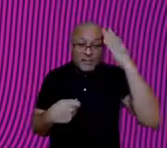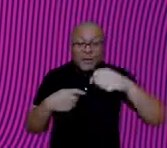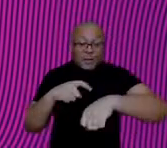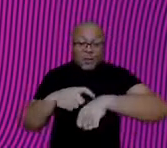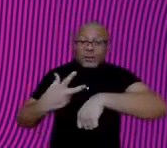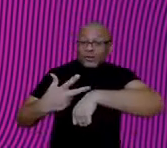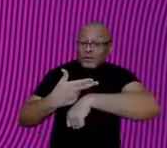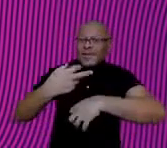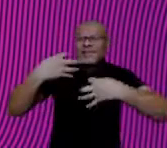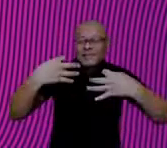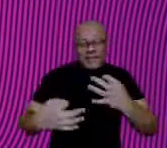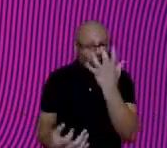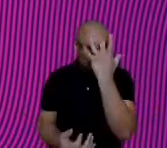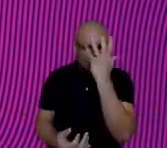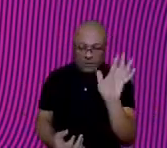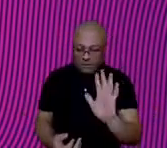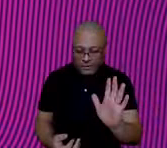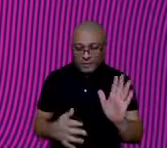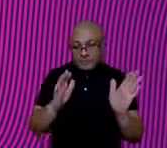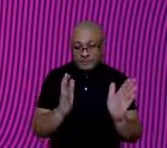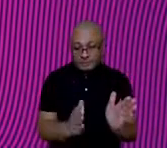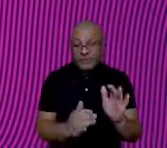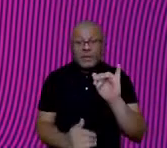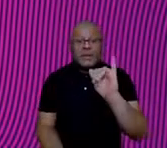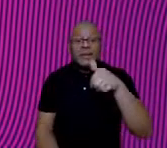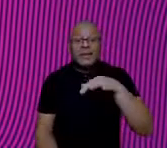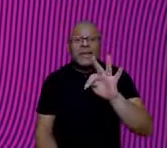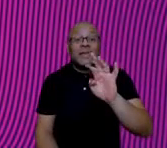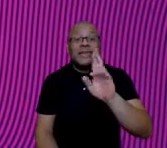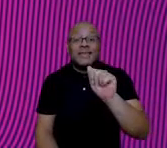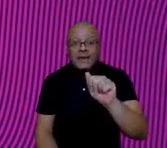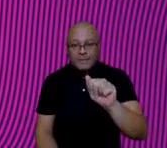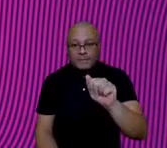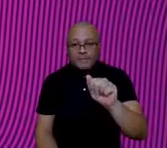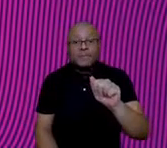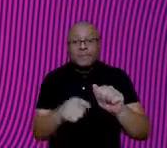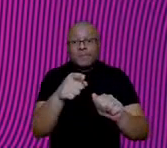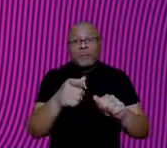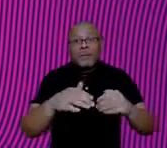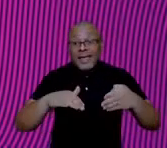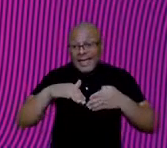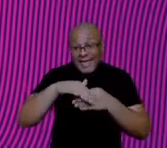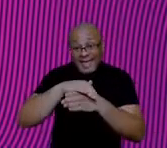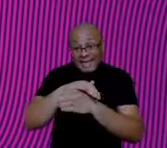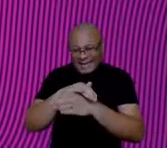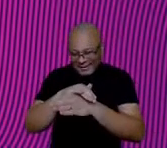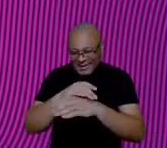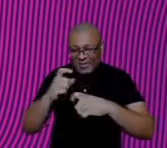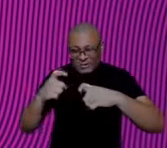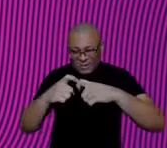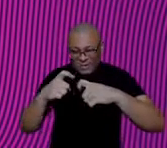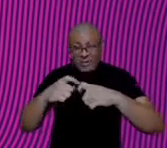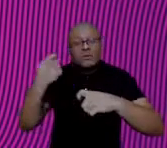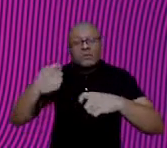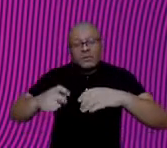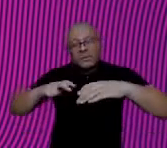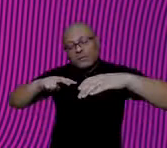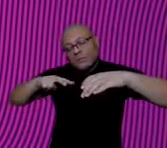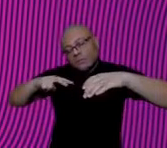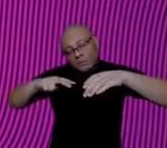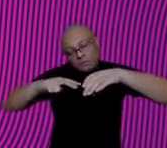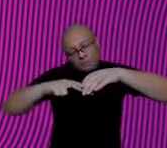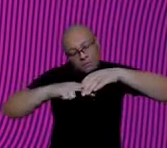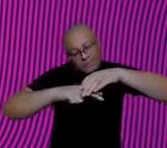No intraoperatório, basicamente assim, quando o paciente interna, uma ressonância, no geral, de boa qualidade, hoje